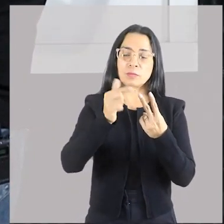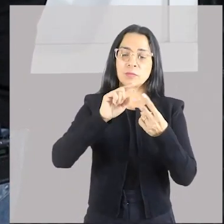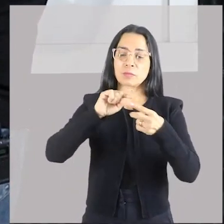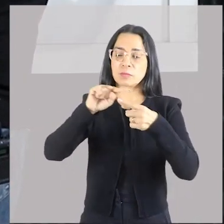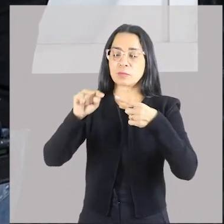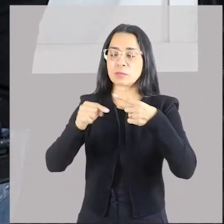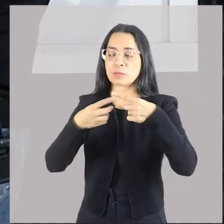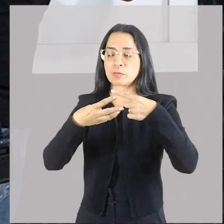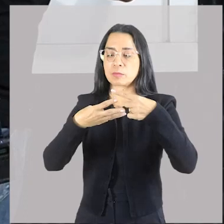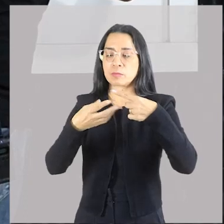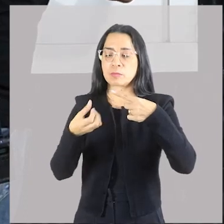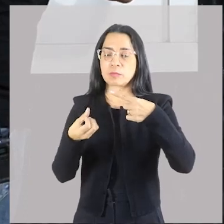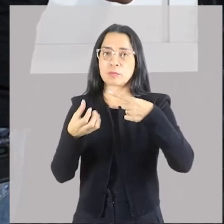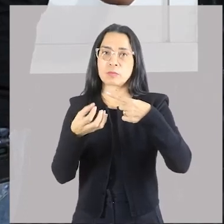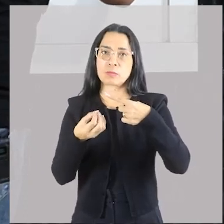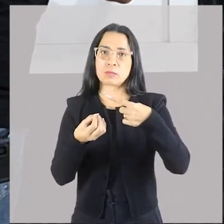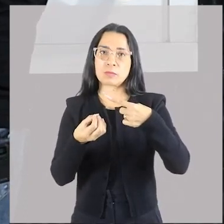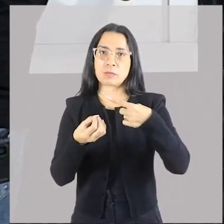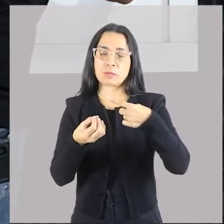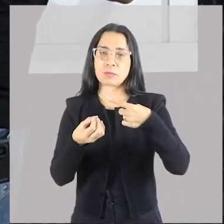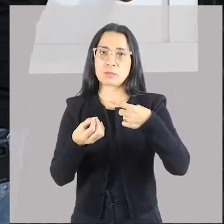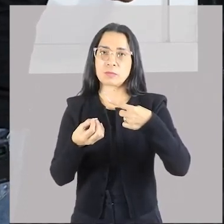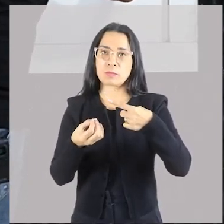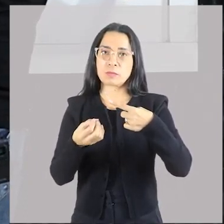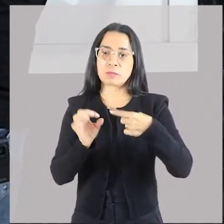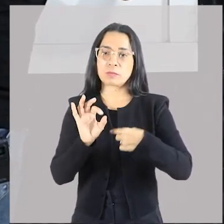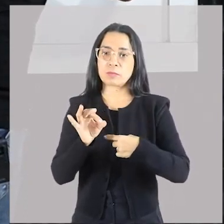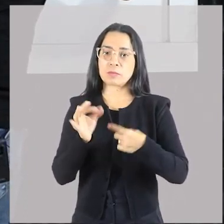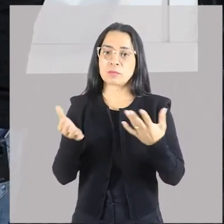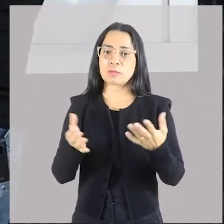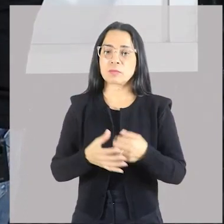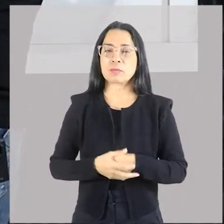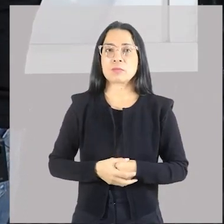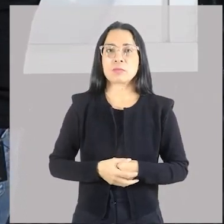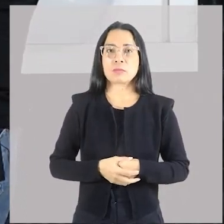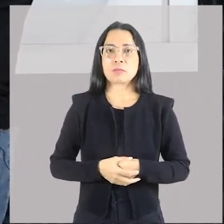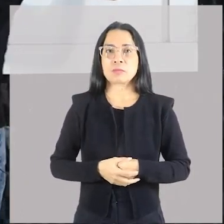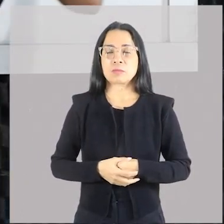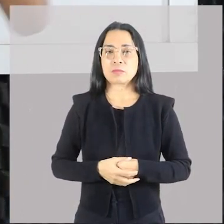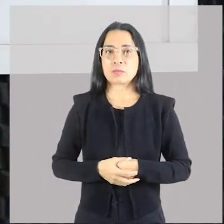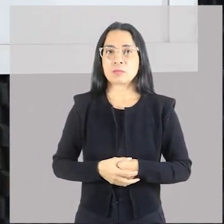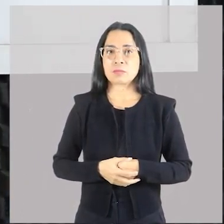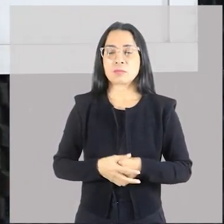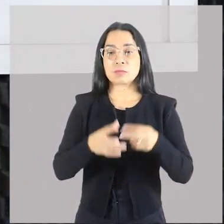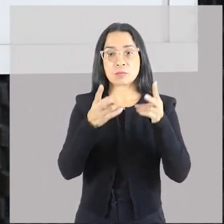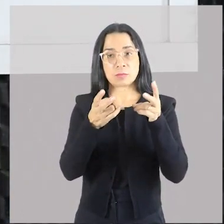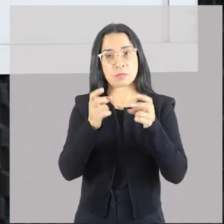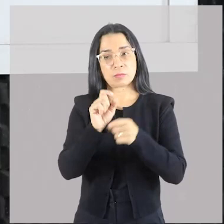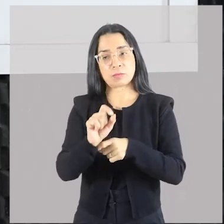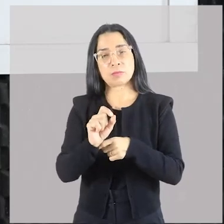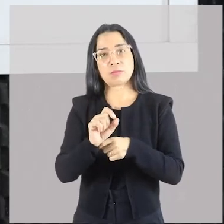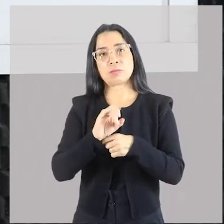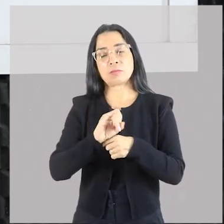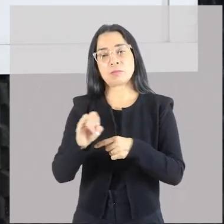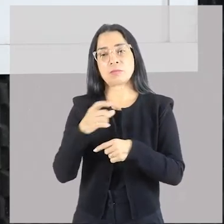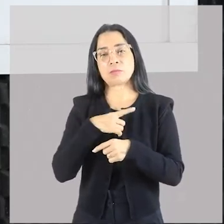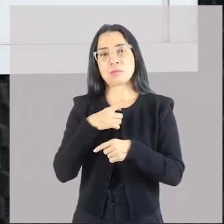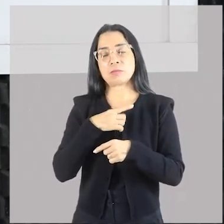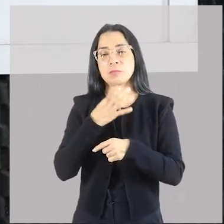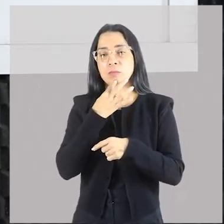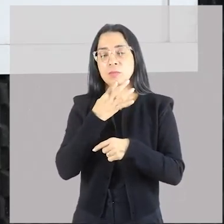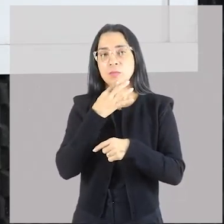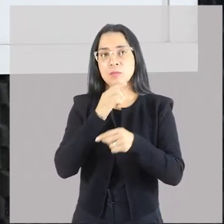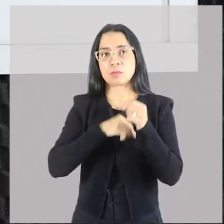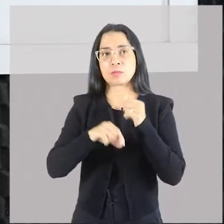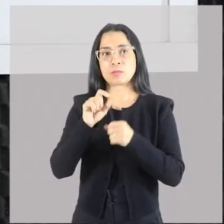dividido por 360. Ó. Tá? Então, se você perceba que se você tem um